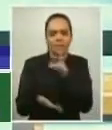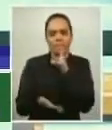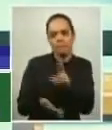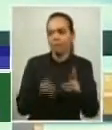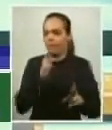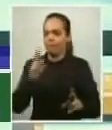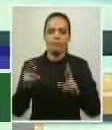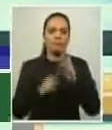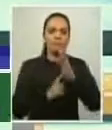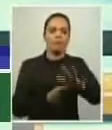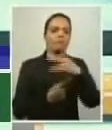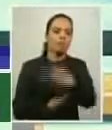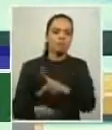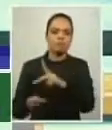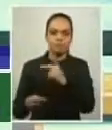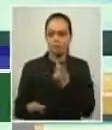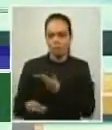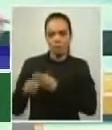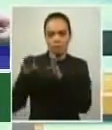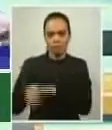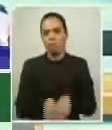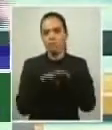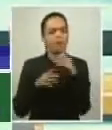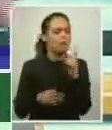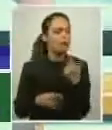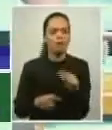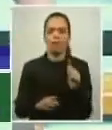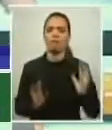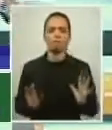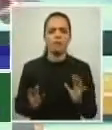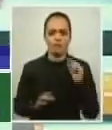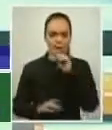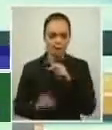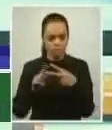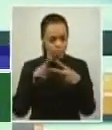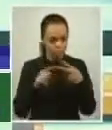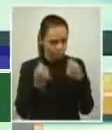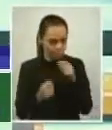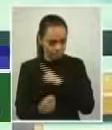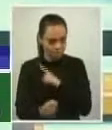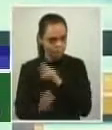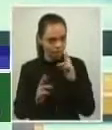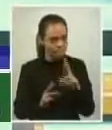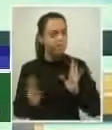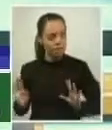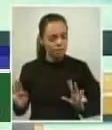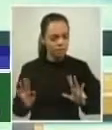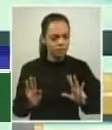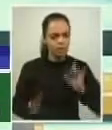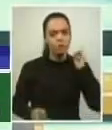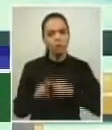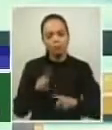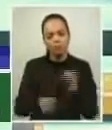pelos seus iguais aqui não aquele já tem que responder ele não pode em juízo